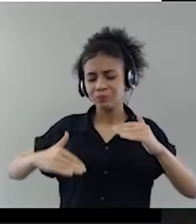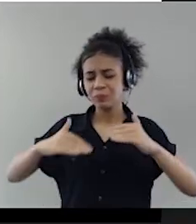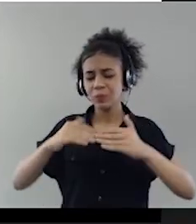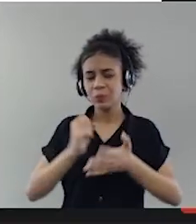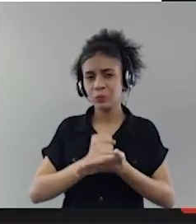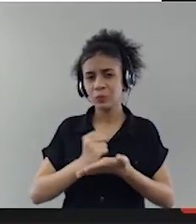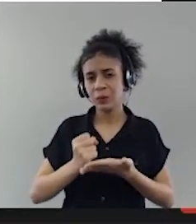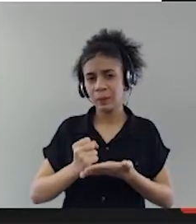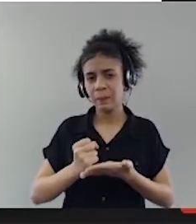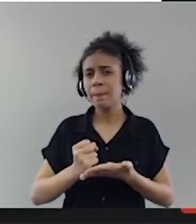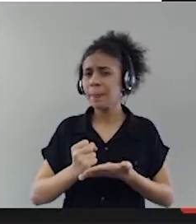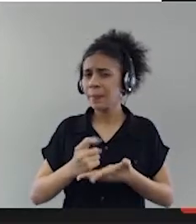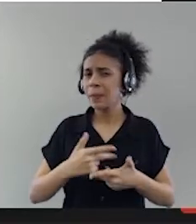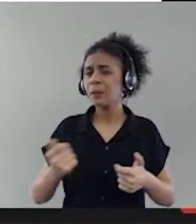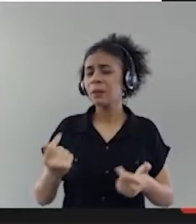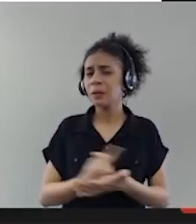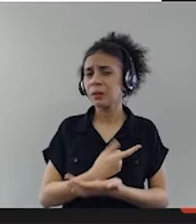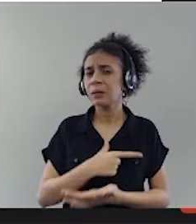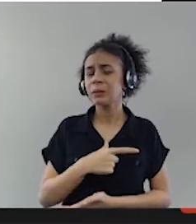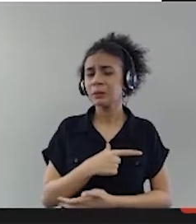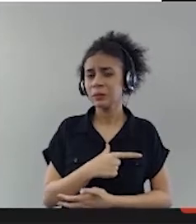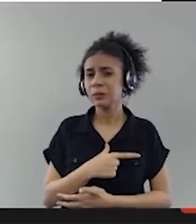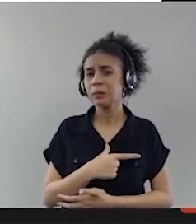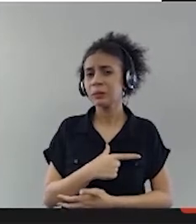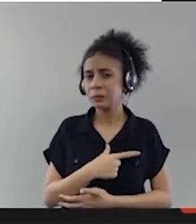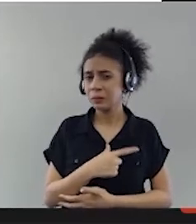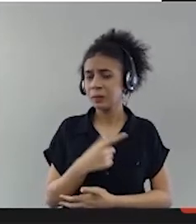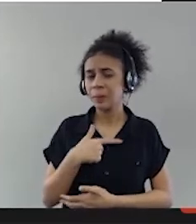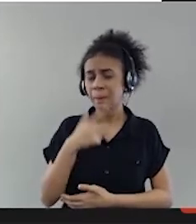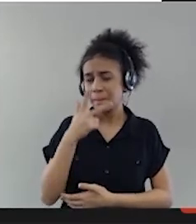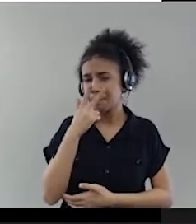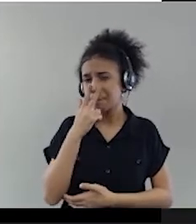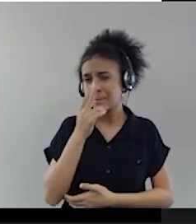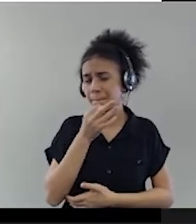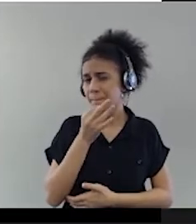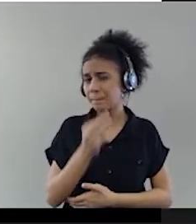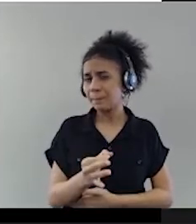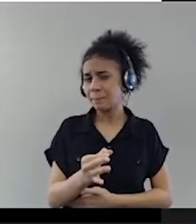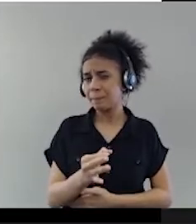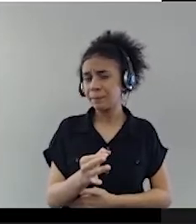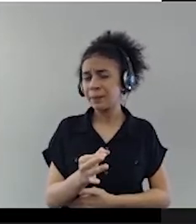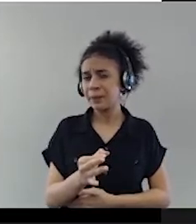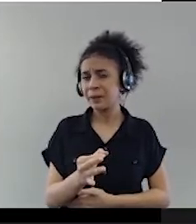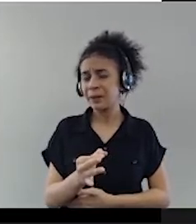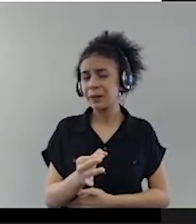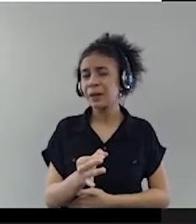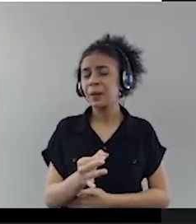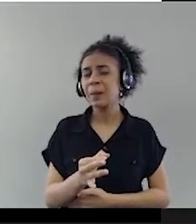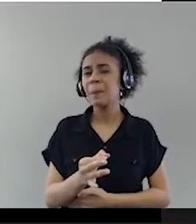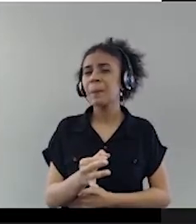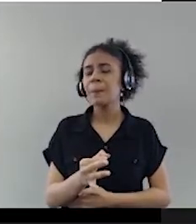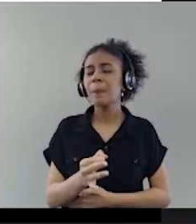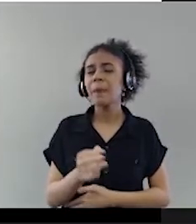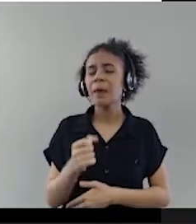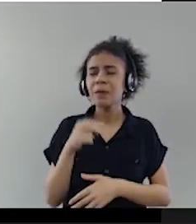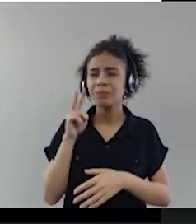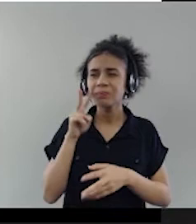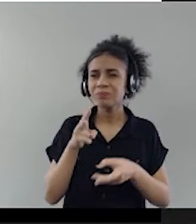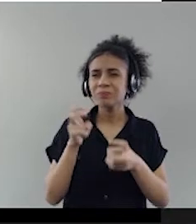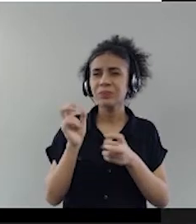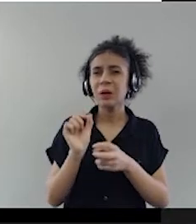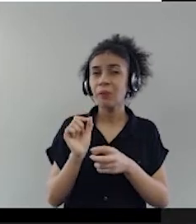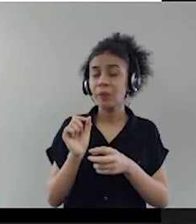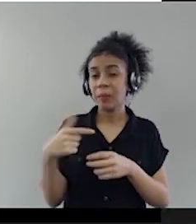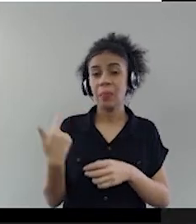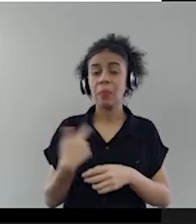contratos. Alguma coisa está errada. Me parece de forma muito clara, de que a ideia, não